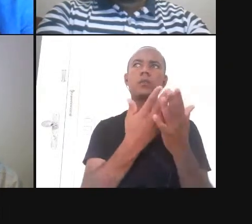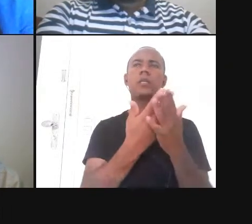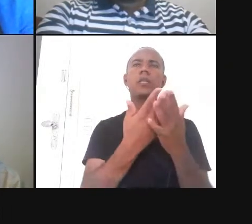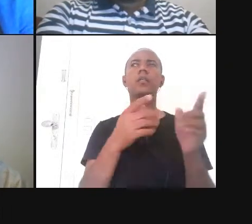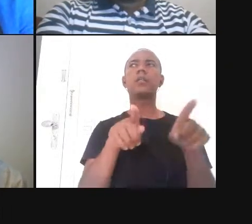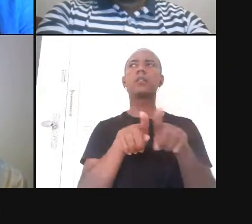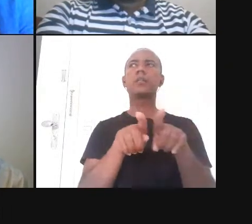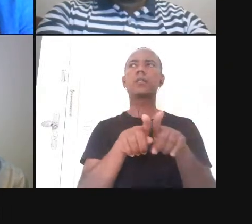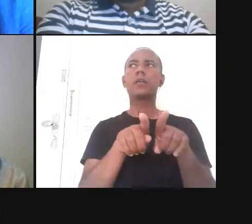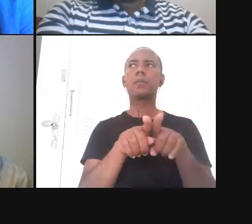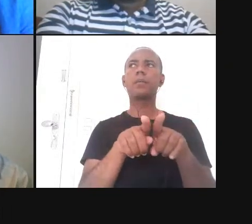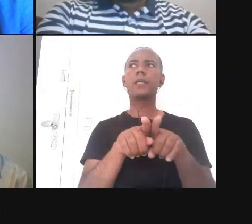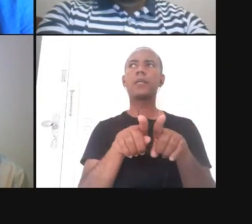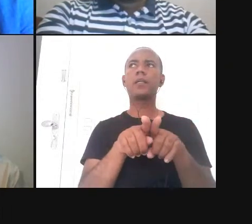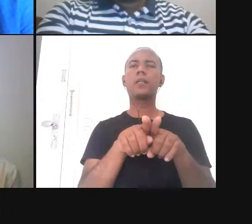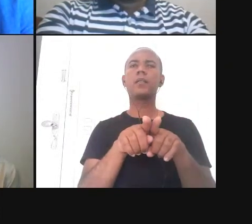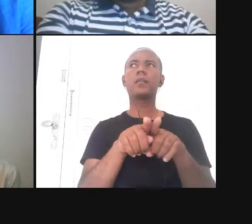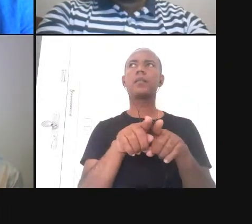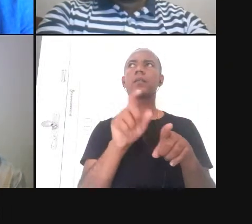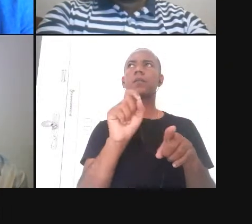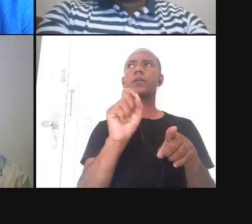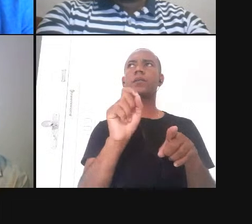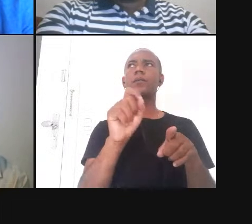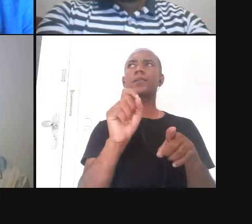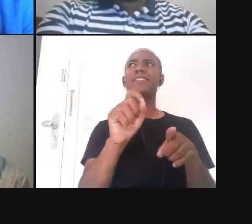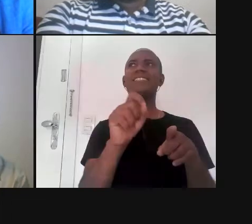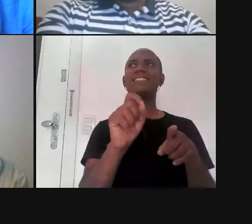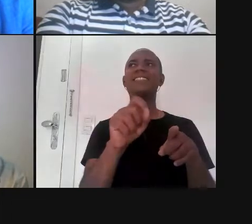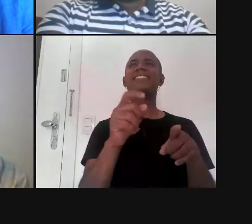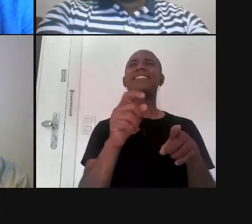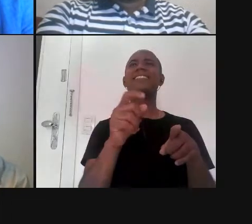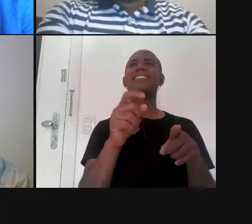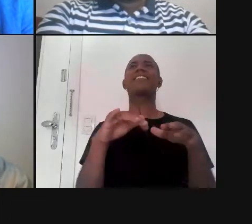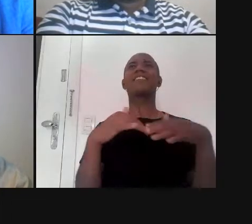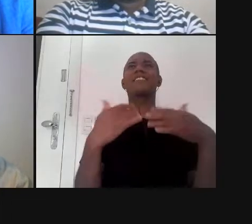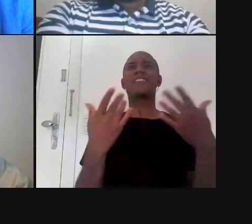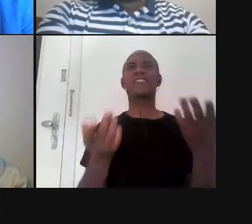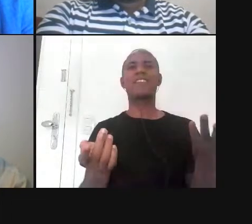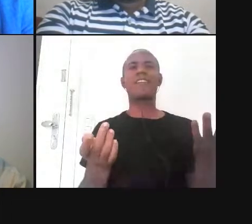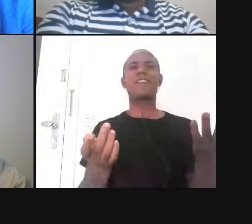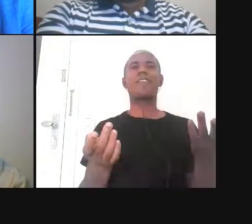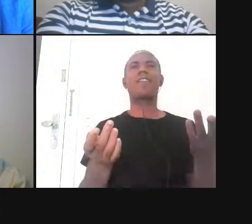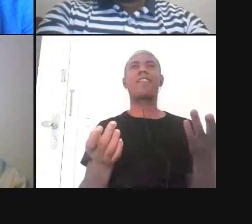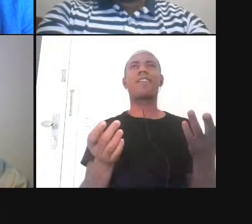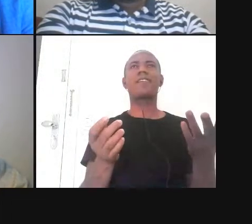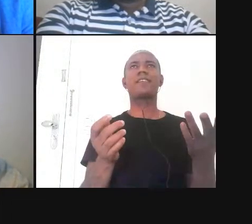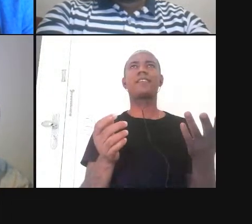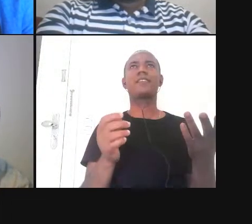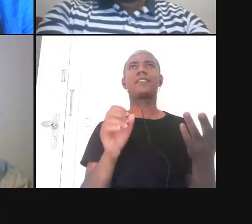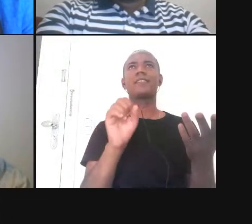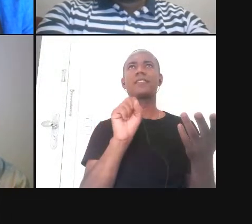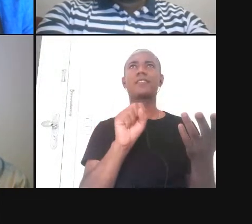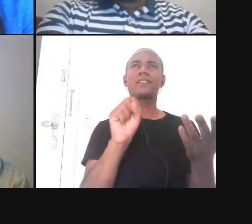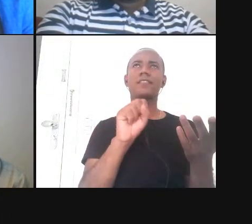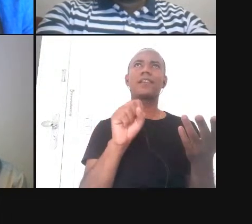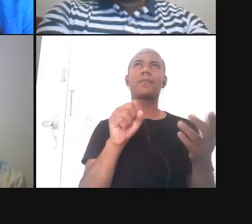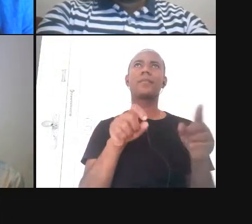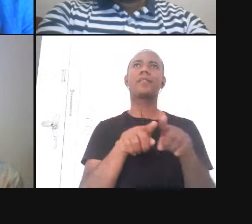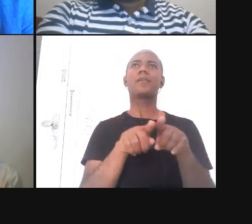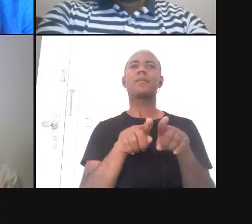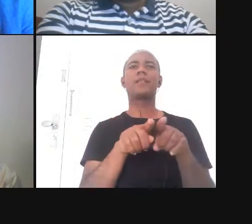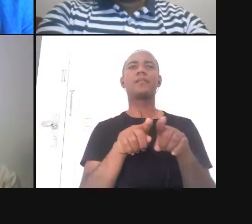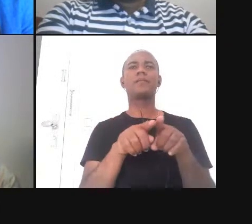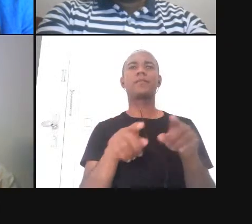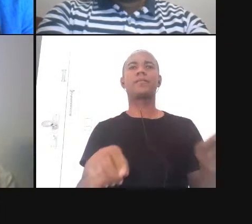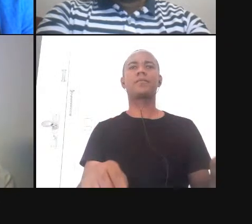que a literatura exista como sistema e credencia, portanto, toda a valorização